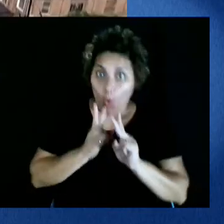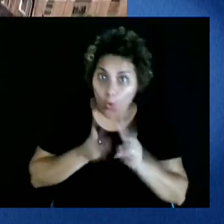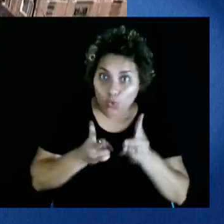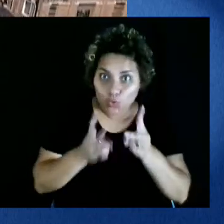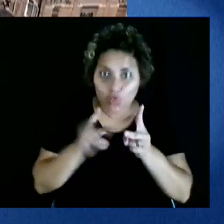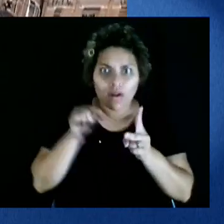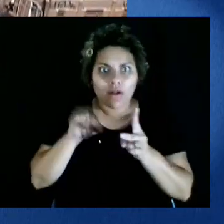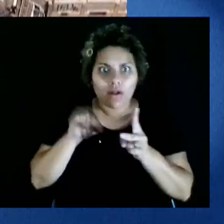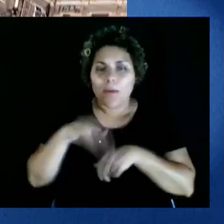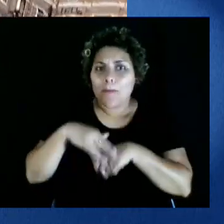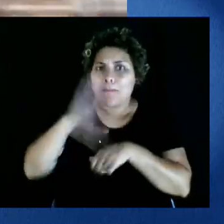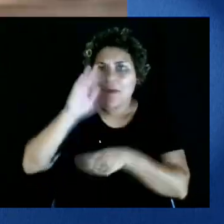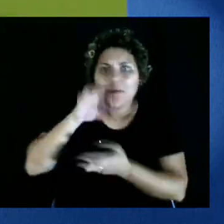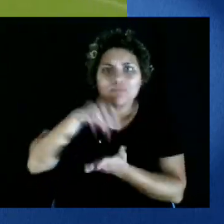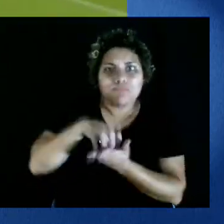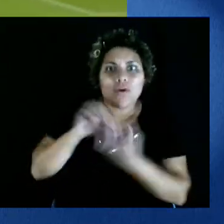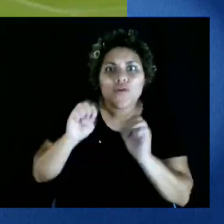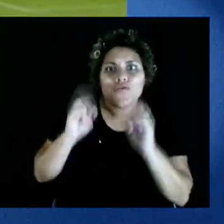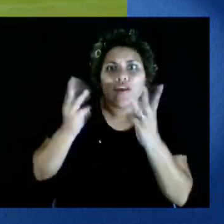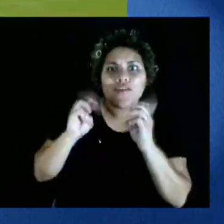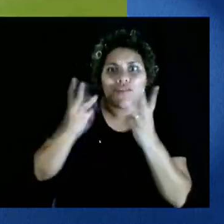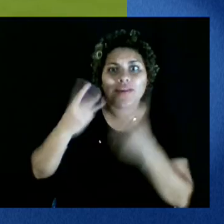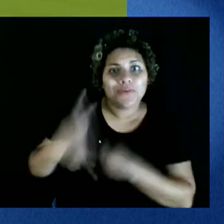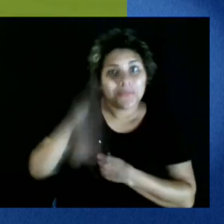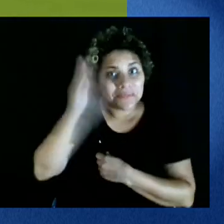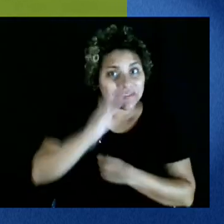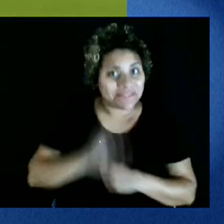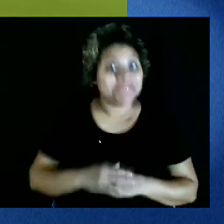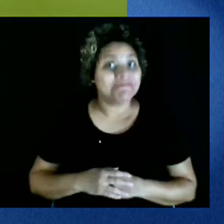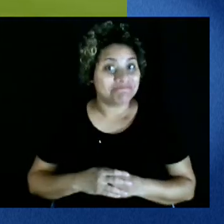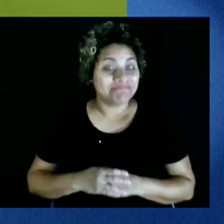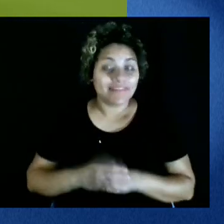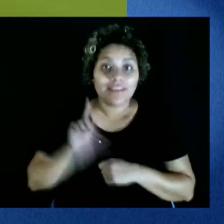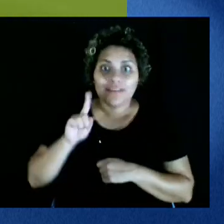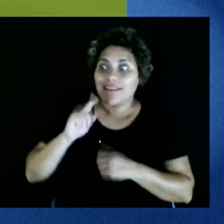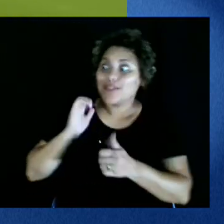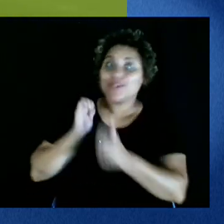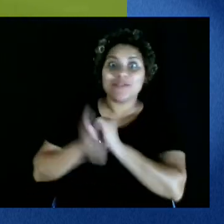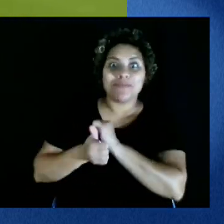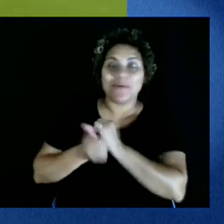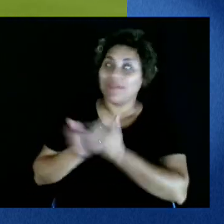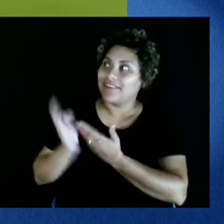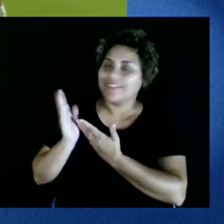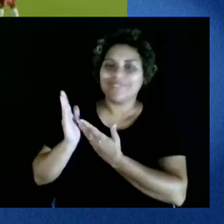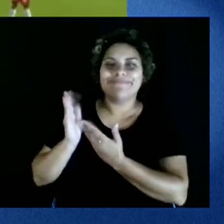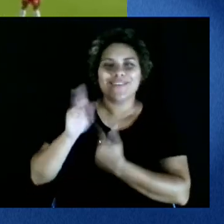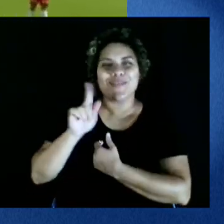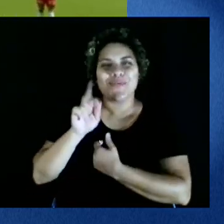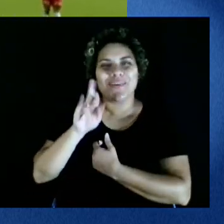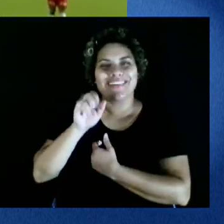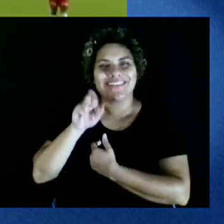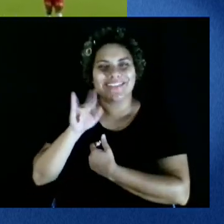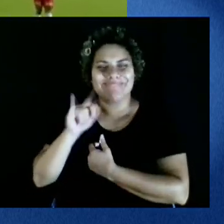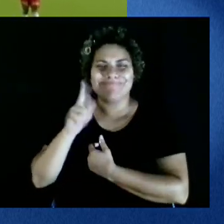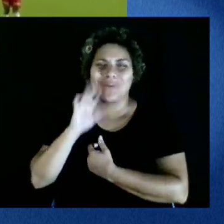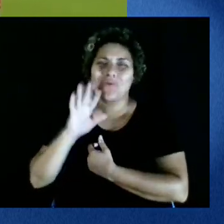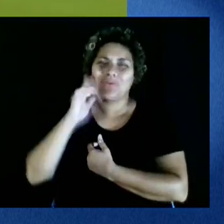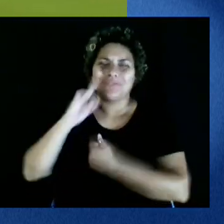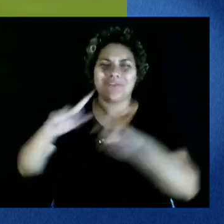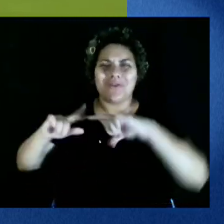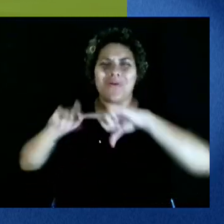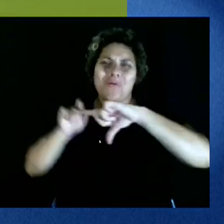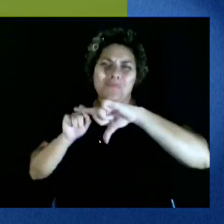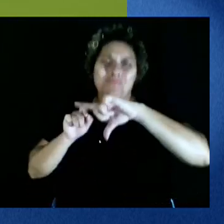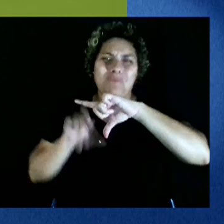polos de eventos do Brasil. E no esporte, Guarani sofre gol nos acréscimos e fica no empate